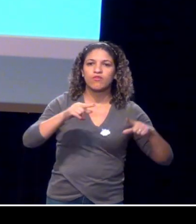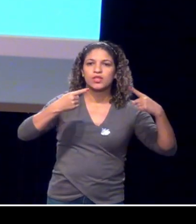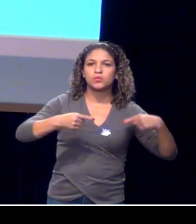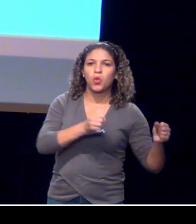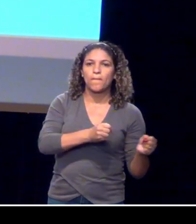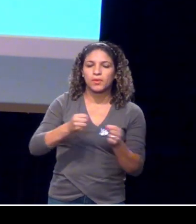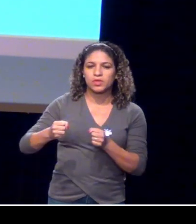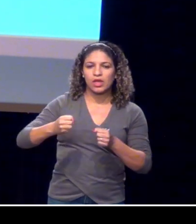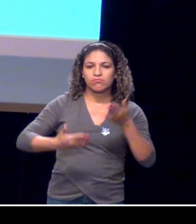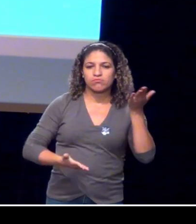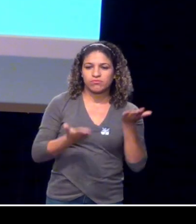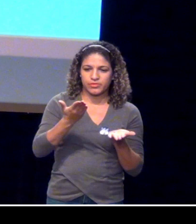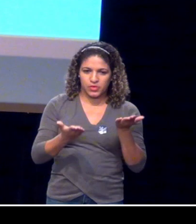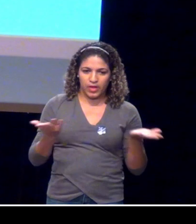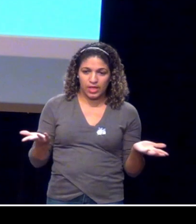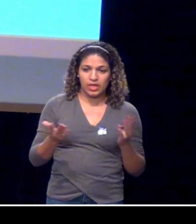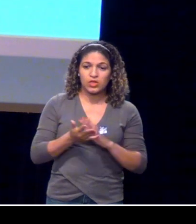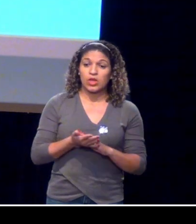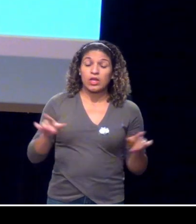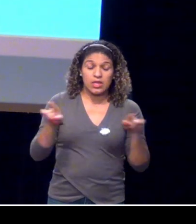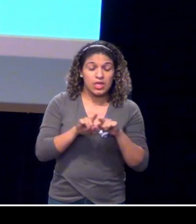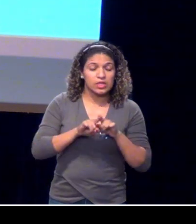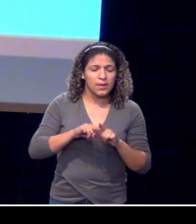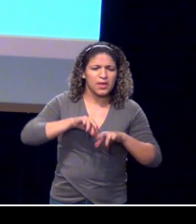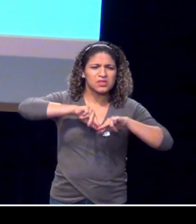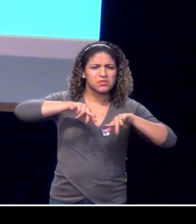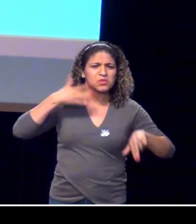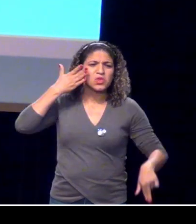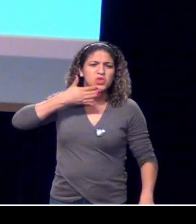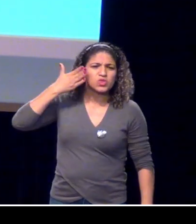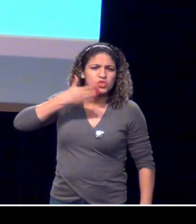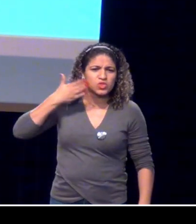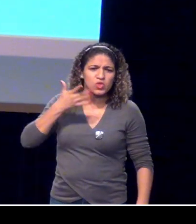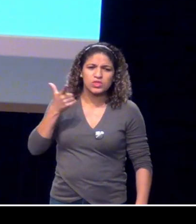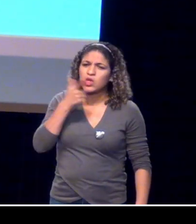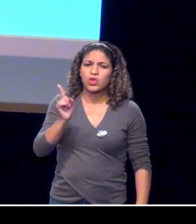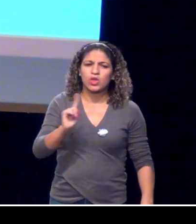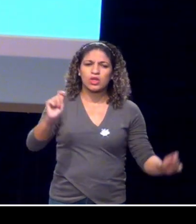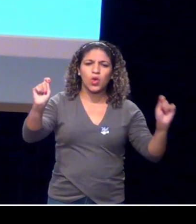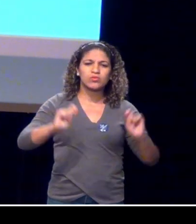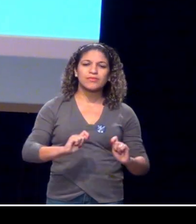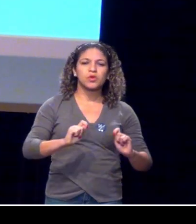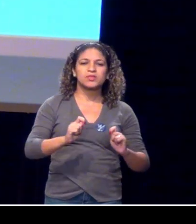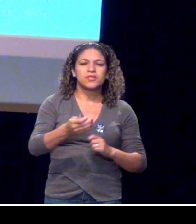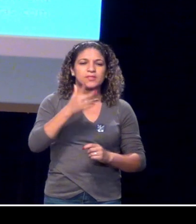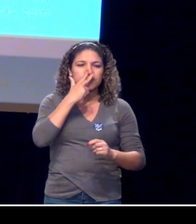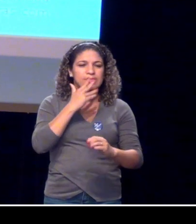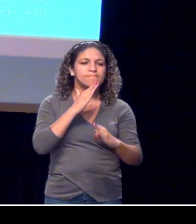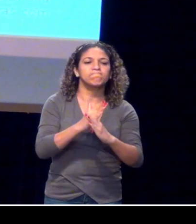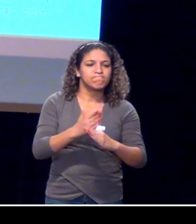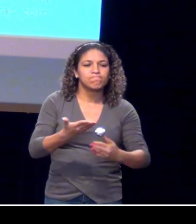português, Libras. E procedimentos discursivos que não possibilitam o diálogo, então,